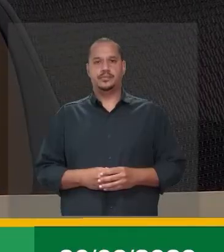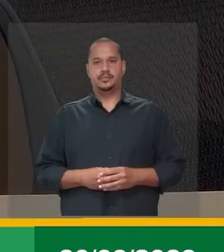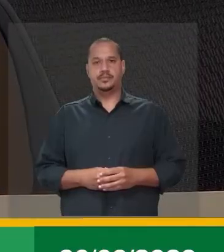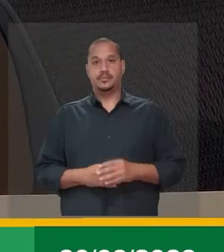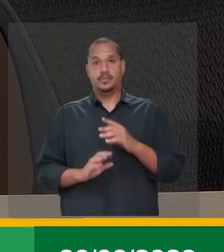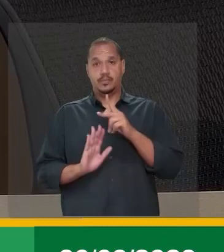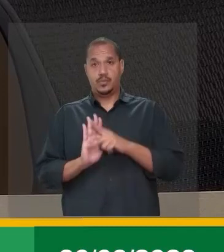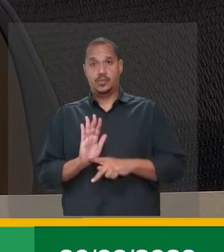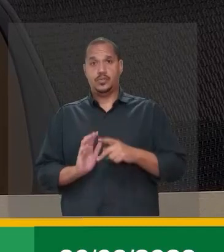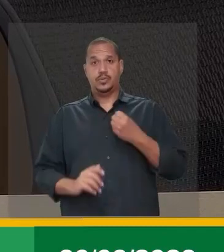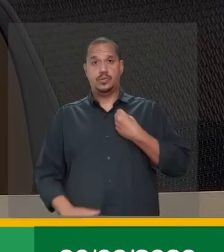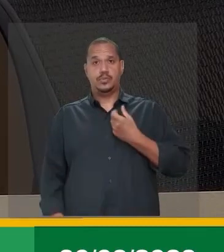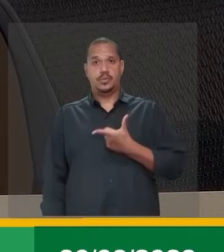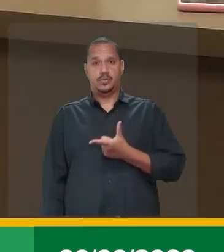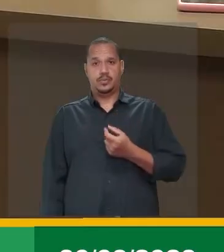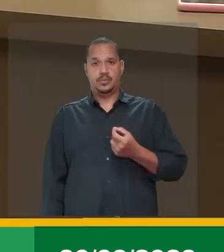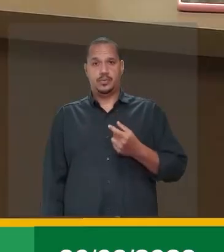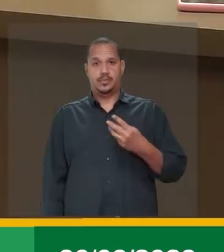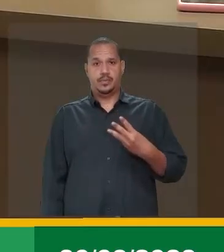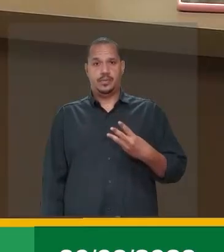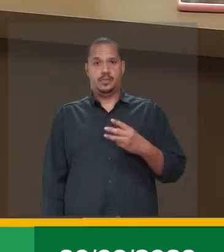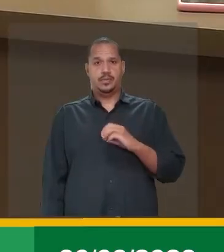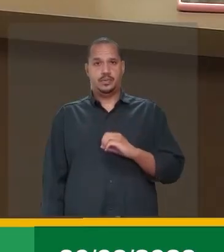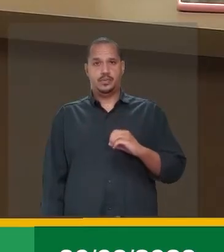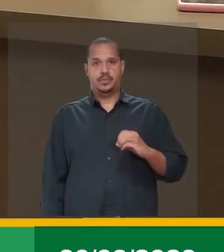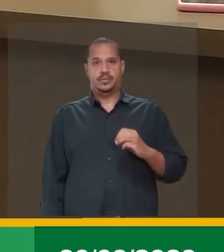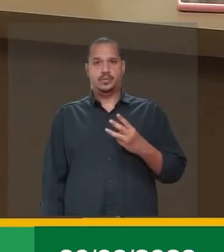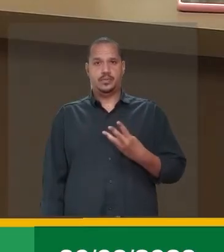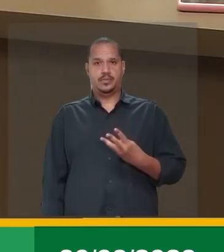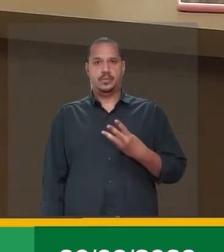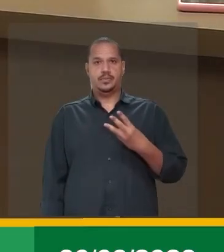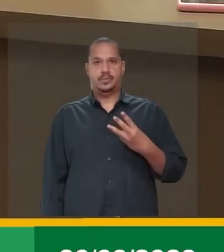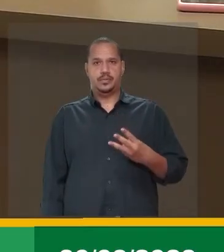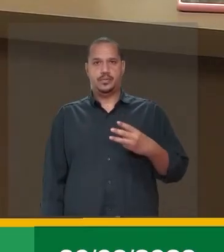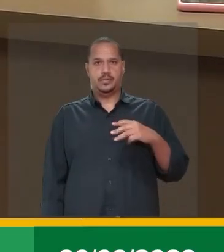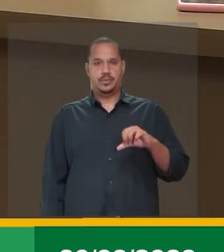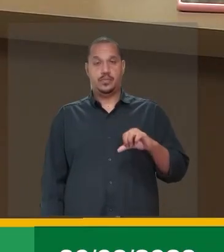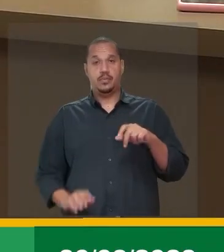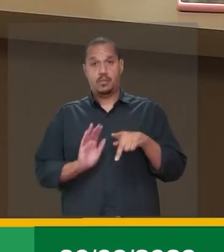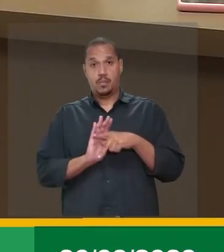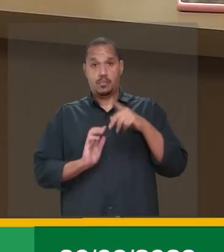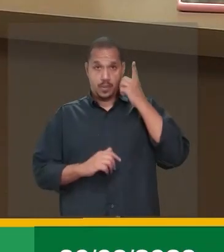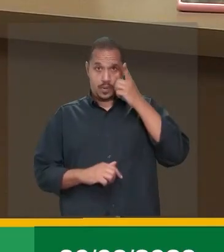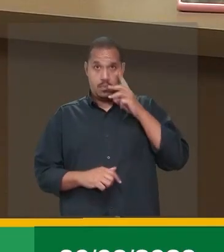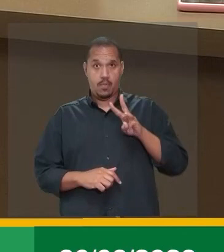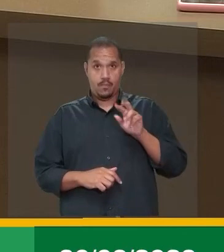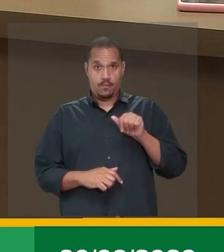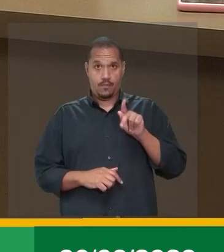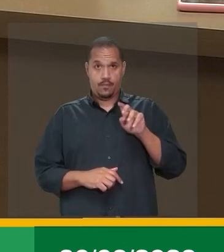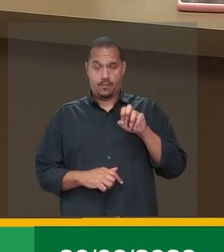que na ocasião também distribuiu quatro projetos para os parlamentares